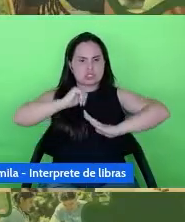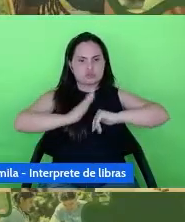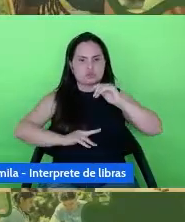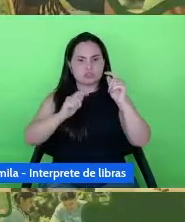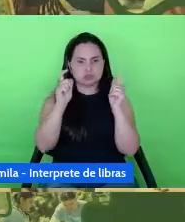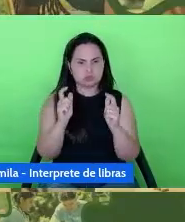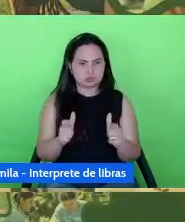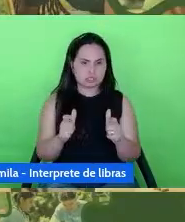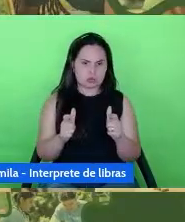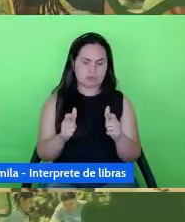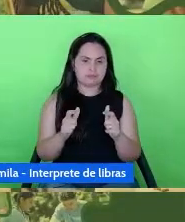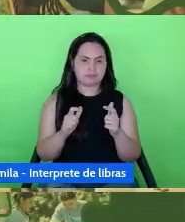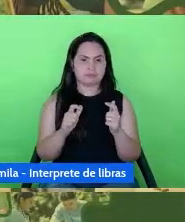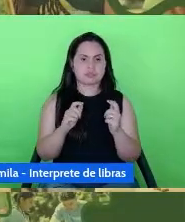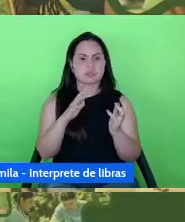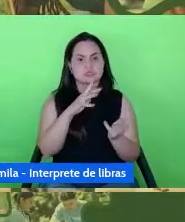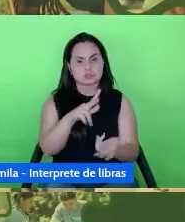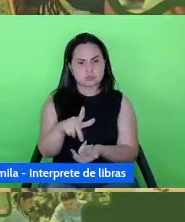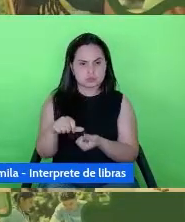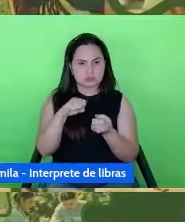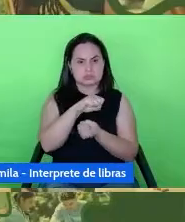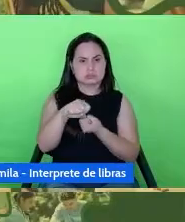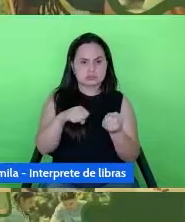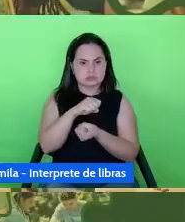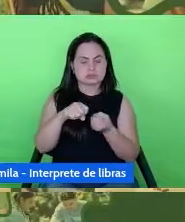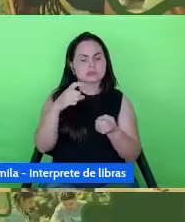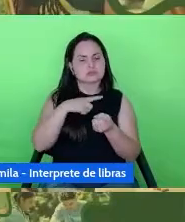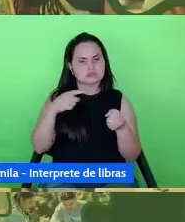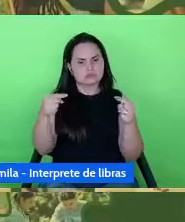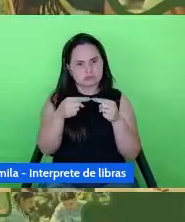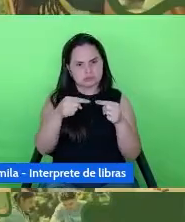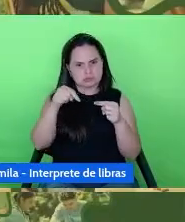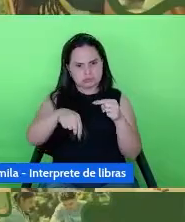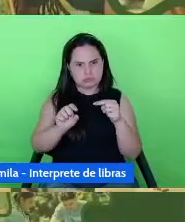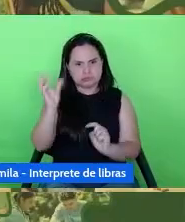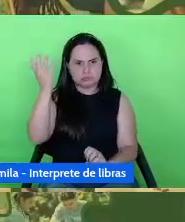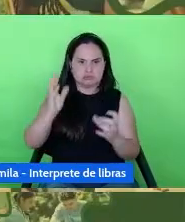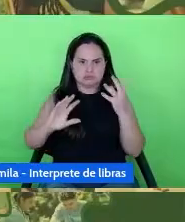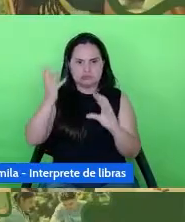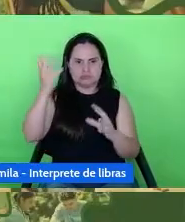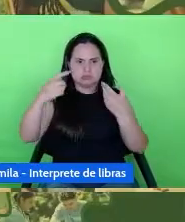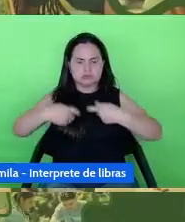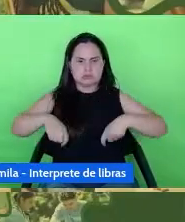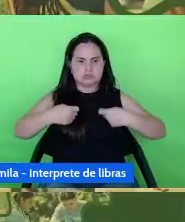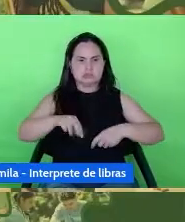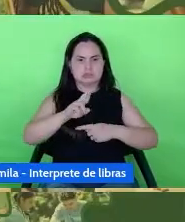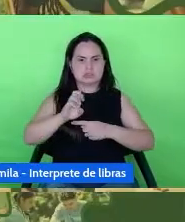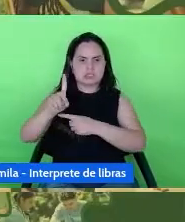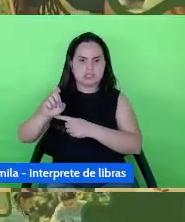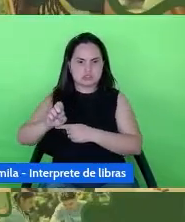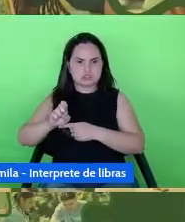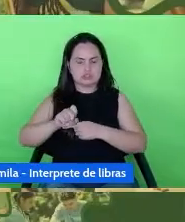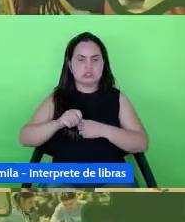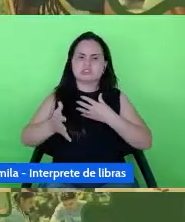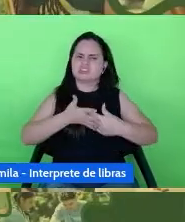locais. A sustentabilidade acontece no nível local, mas tem que ter redes globais também, porque não adianta